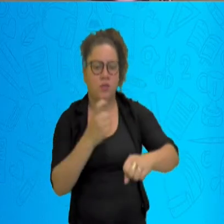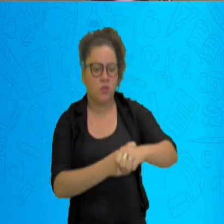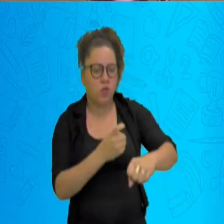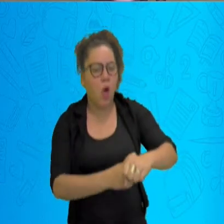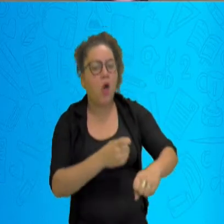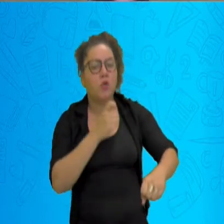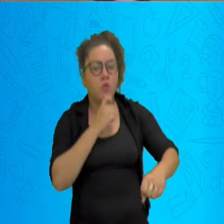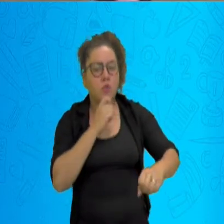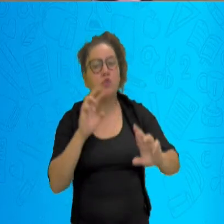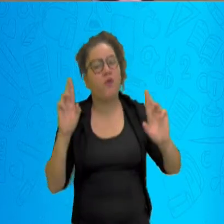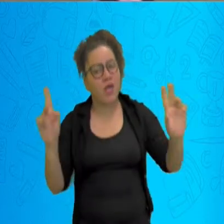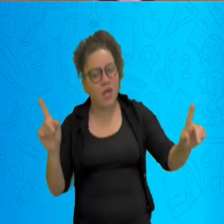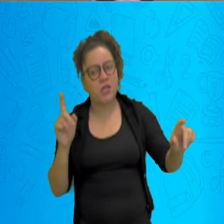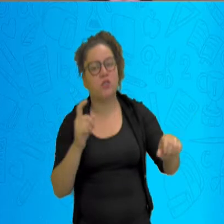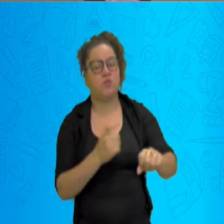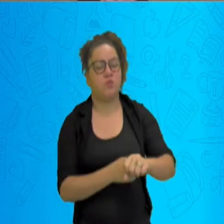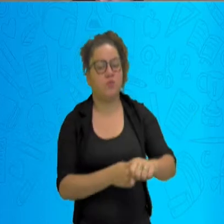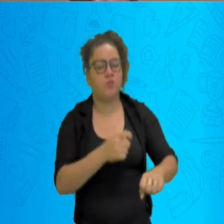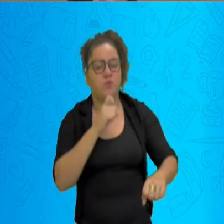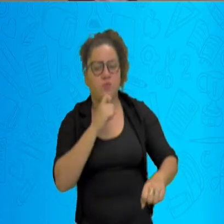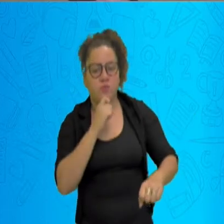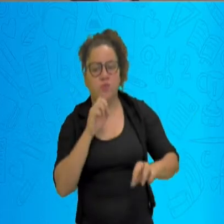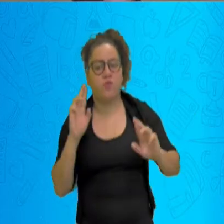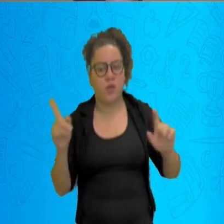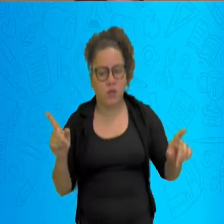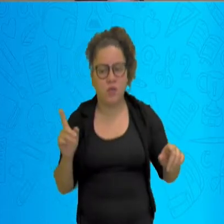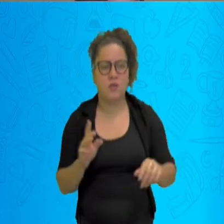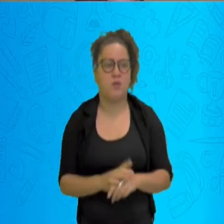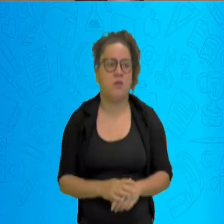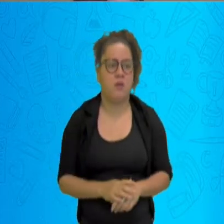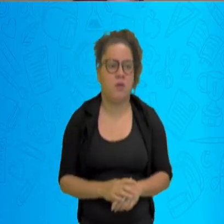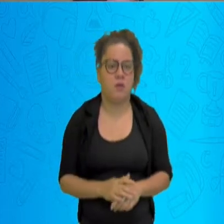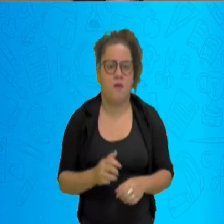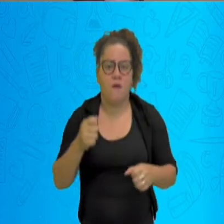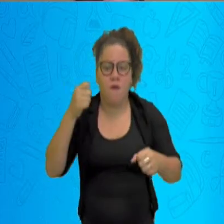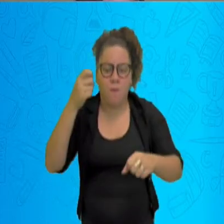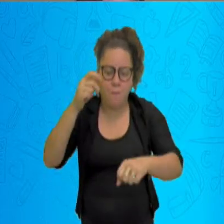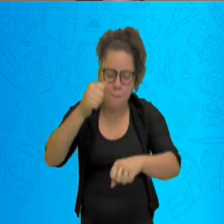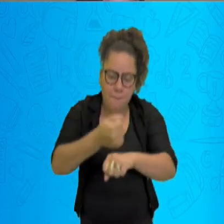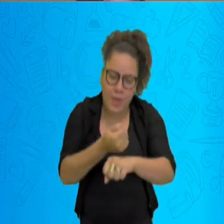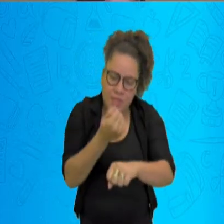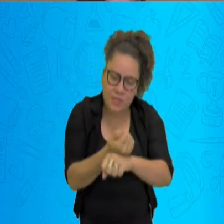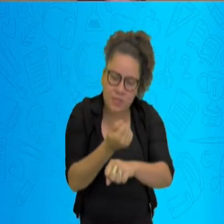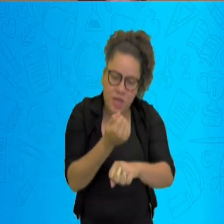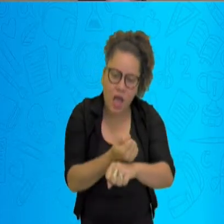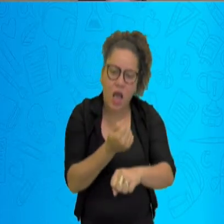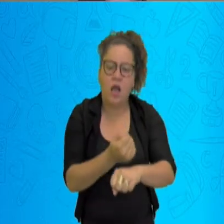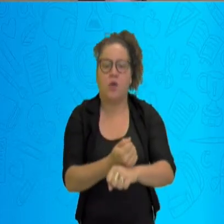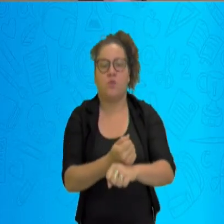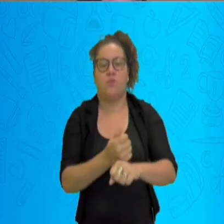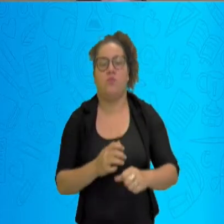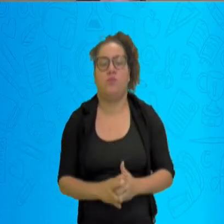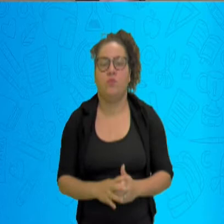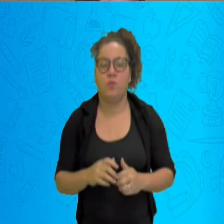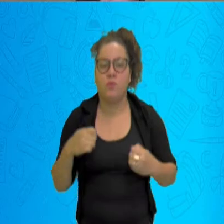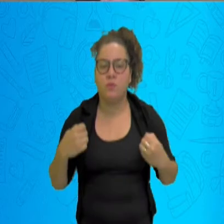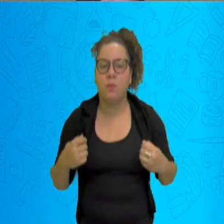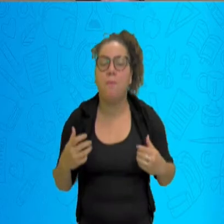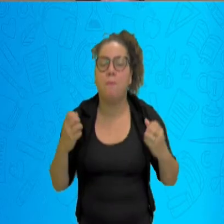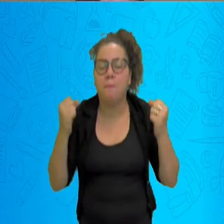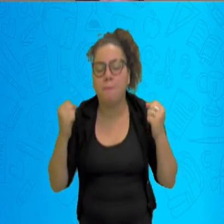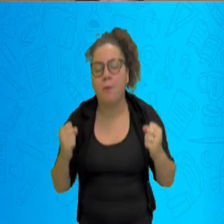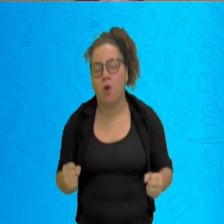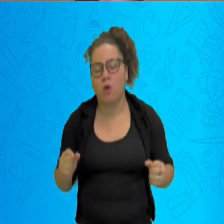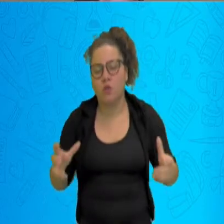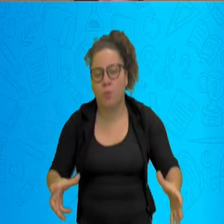estado sólido, o que é sólido para a gente? É aquilo que é firme, que tem como você pegar. Quando a água está